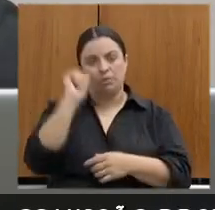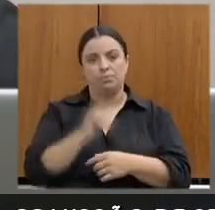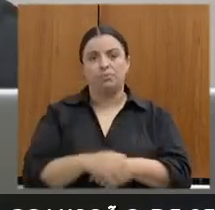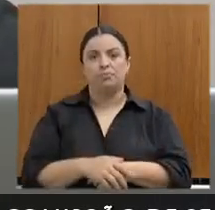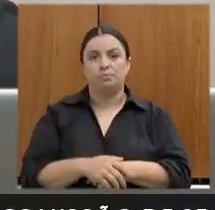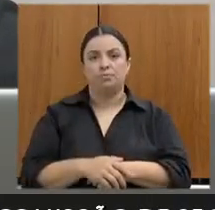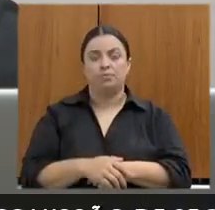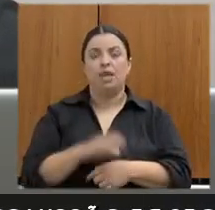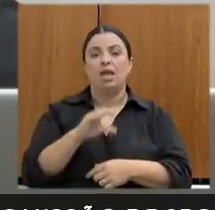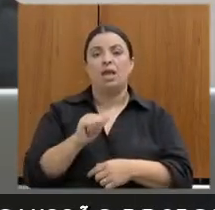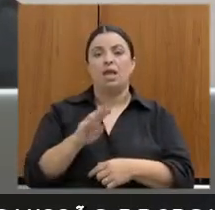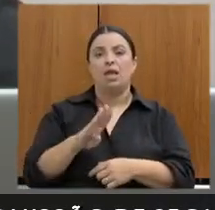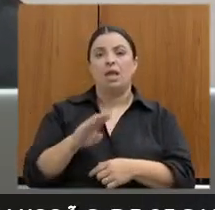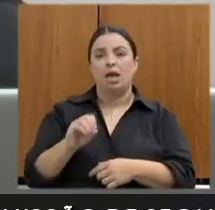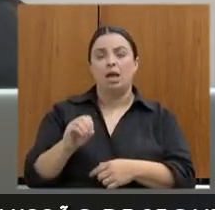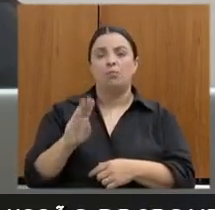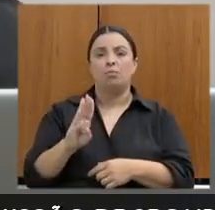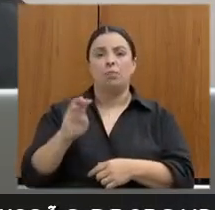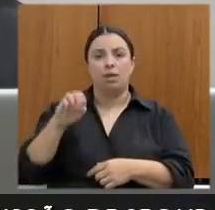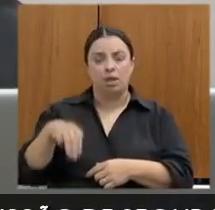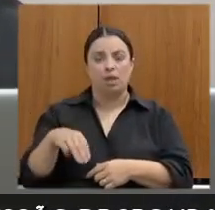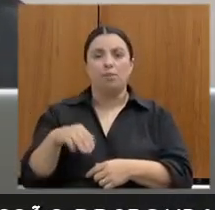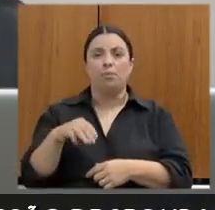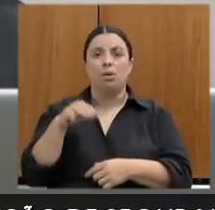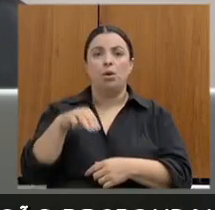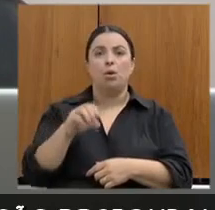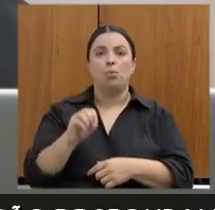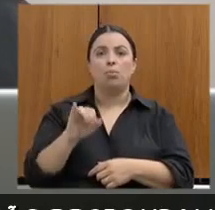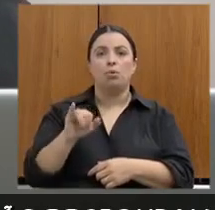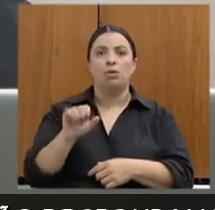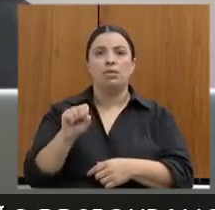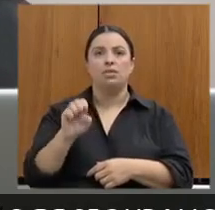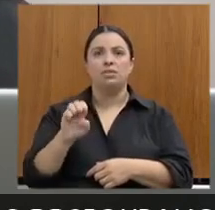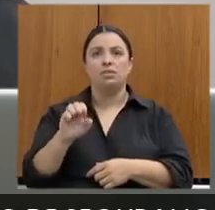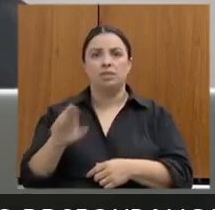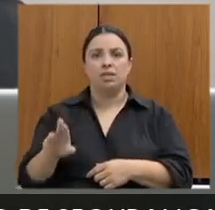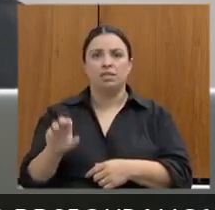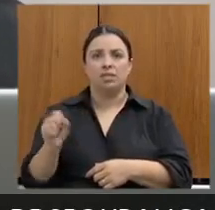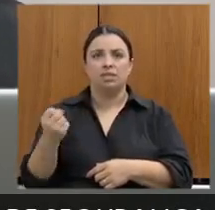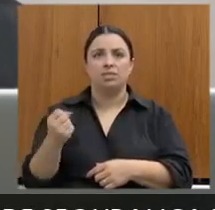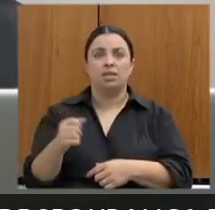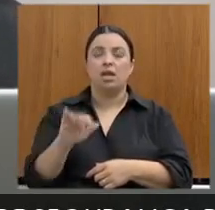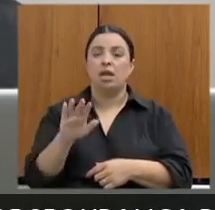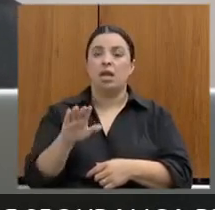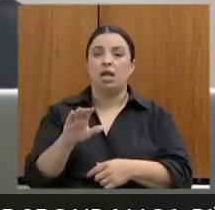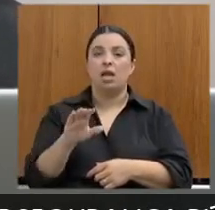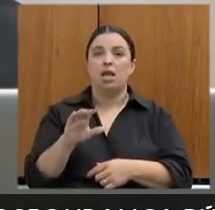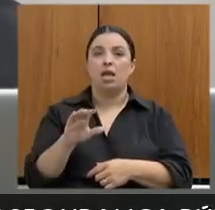cabo BM Moisés Magalhães de Souza desculpa